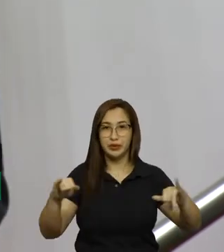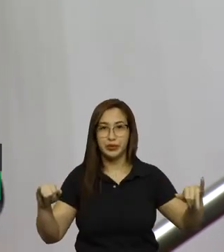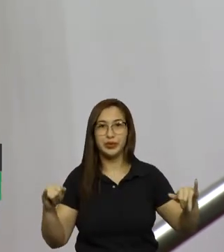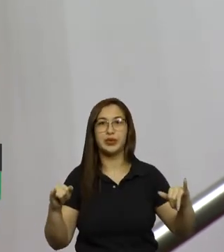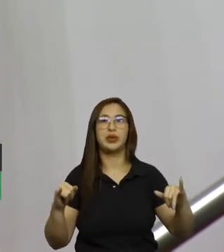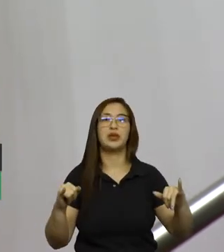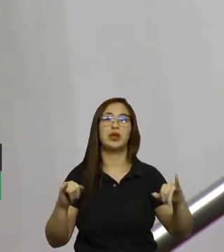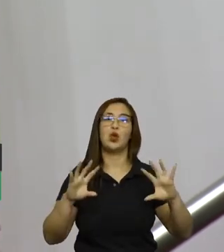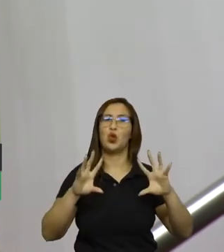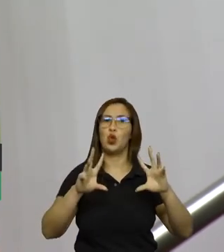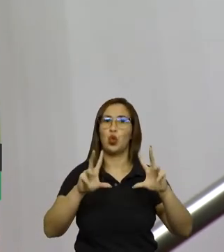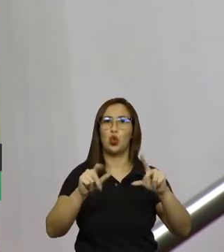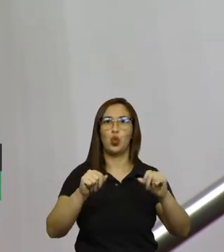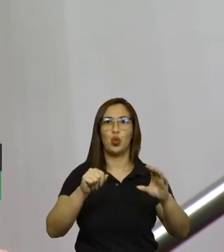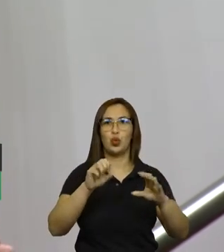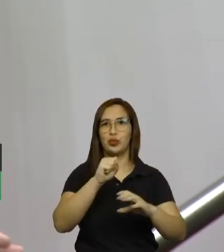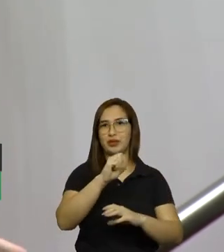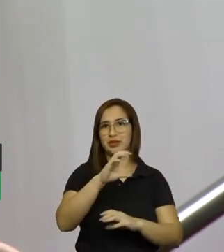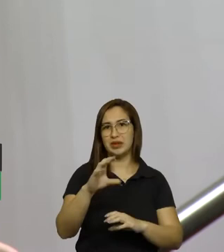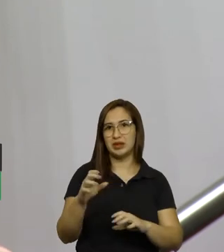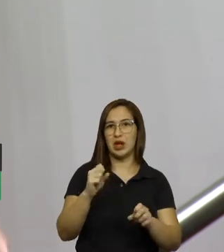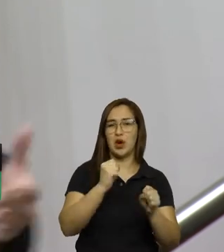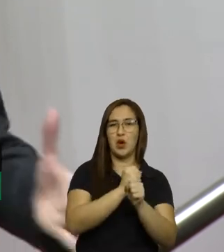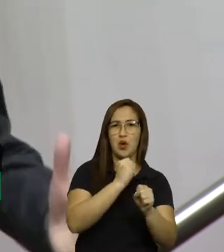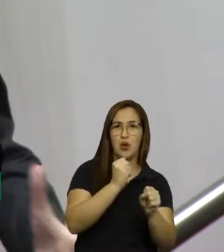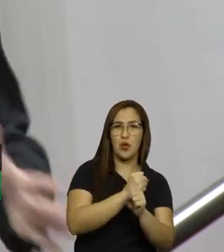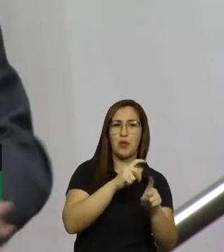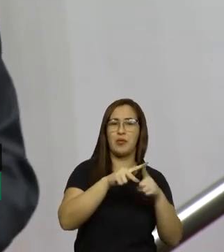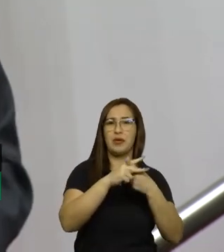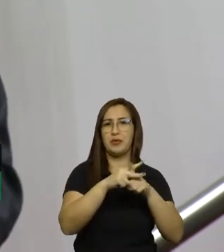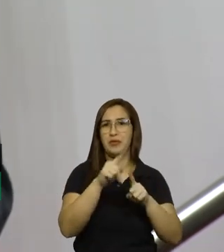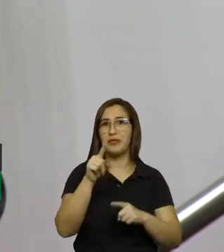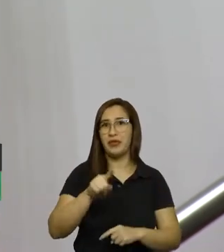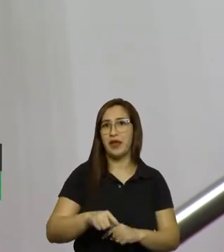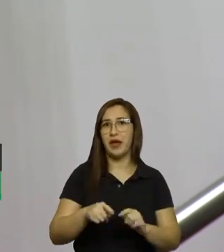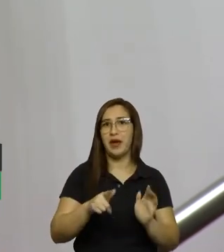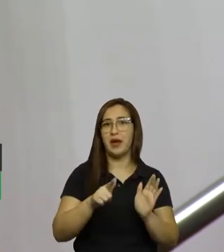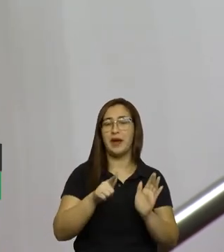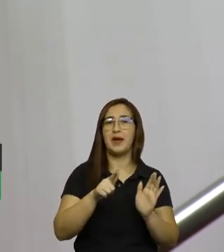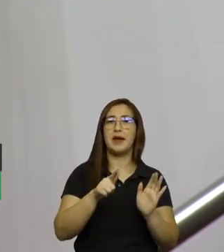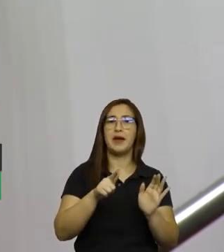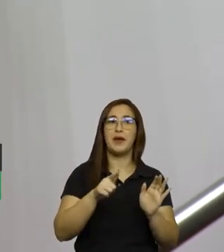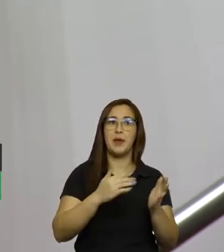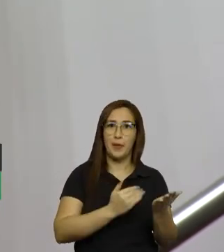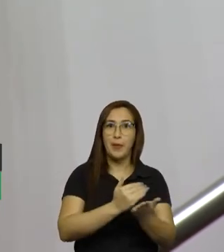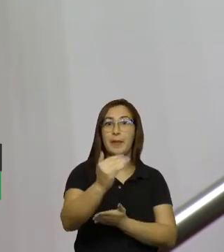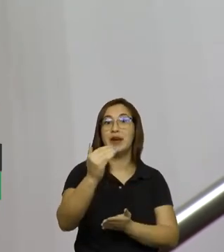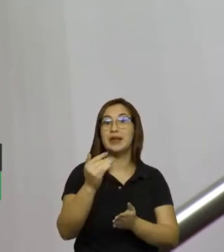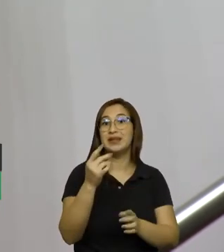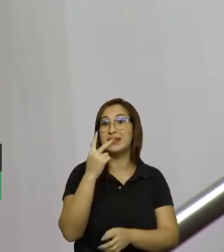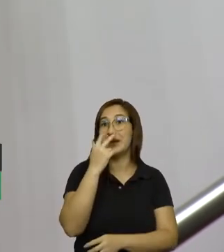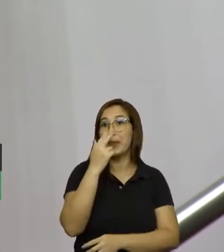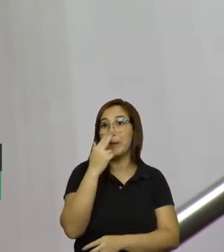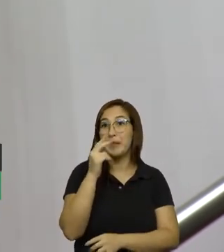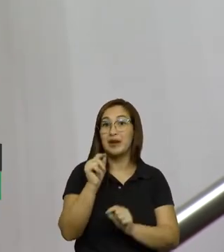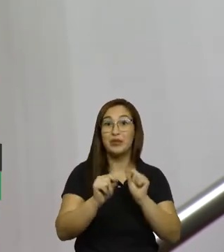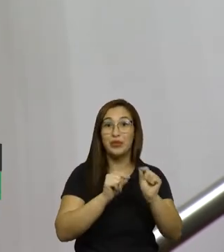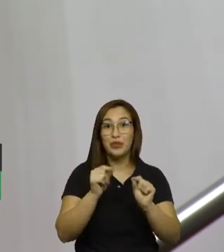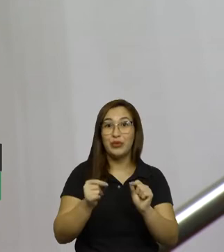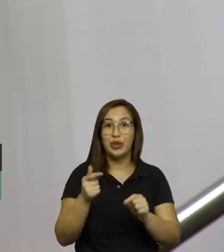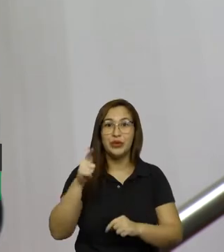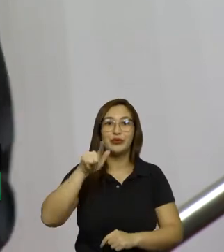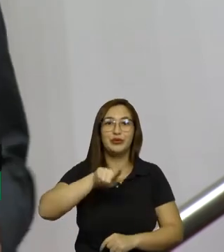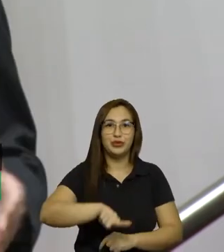ventos que a obra da revitalização sairia do papel, parece que virou uma verdadeira